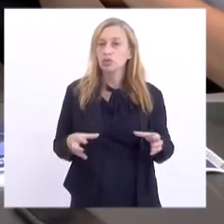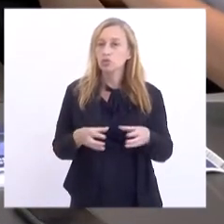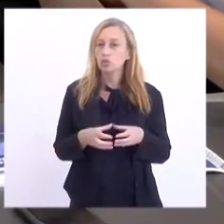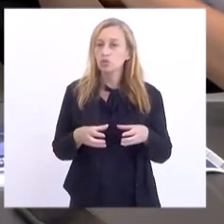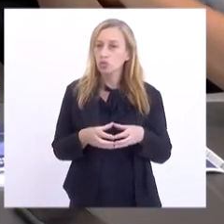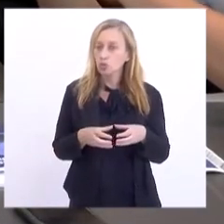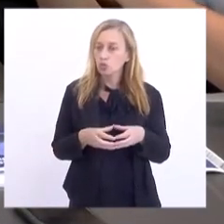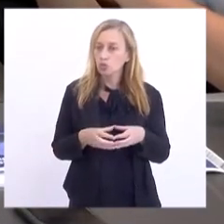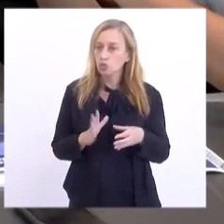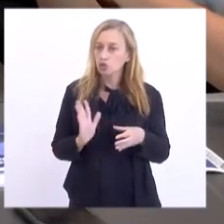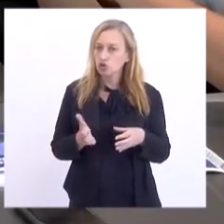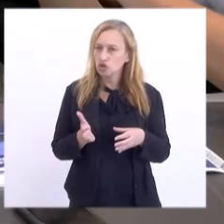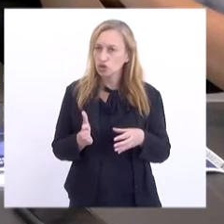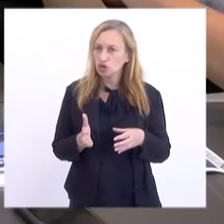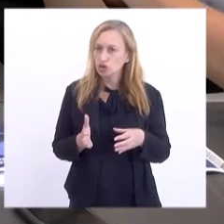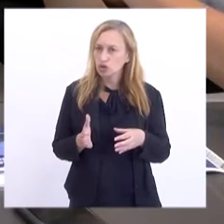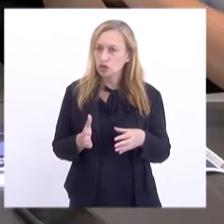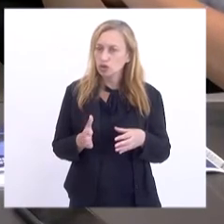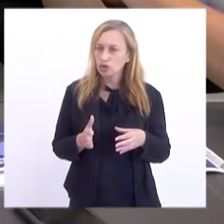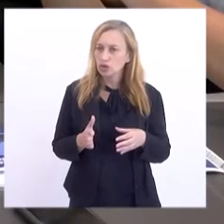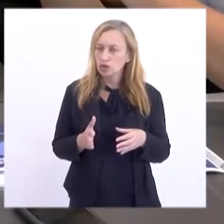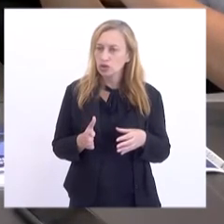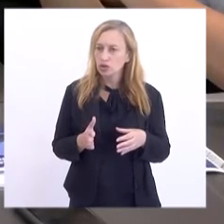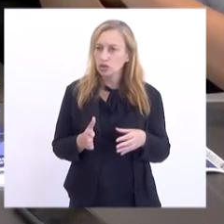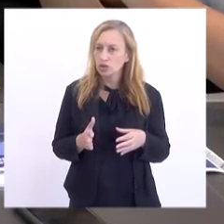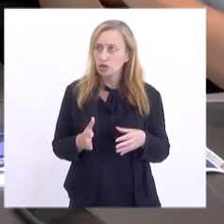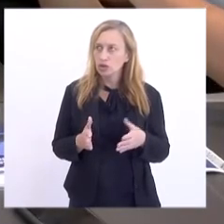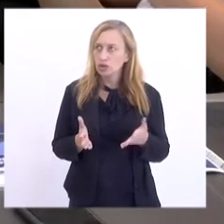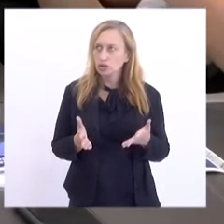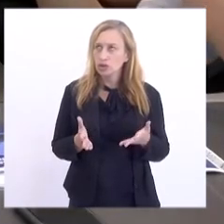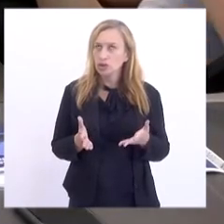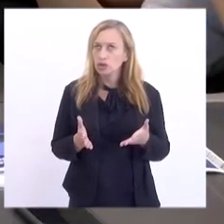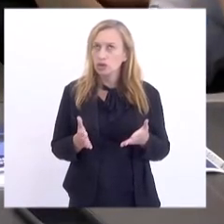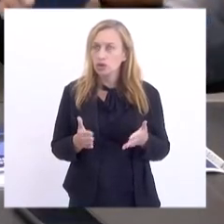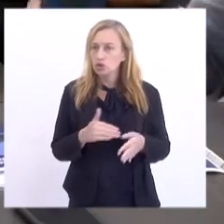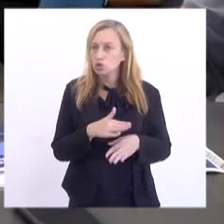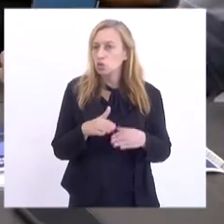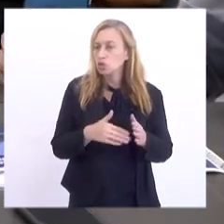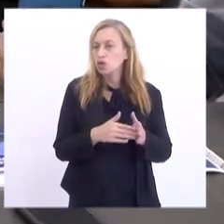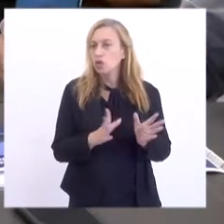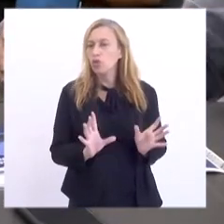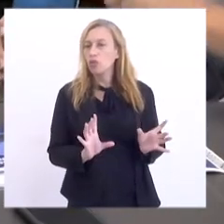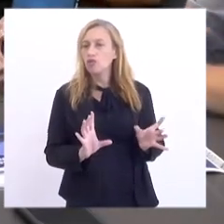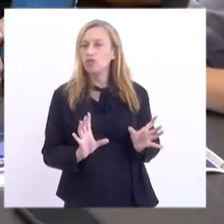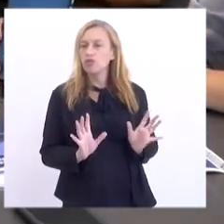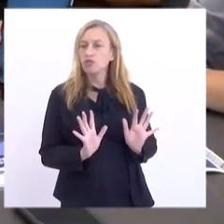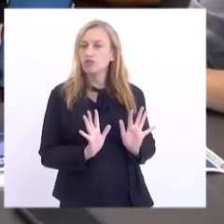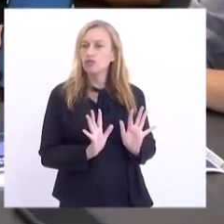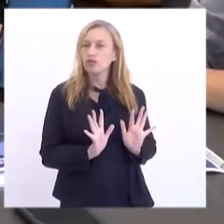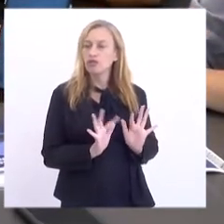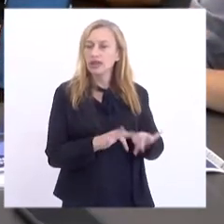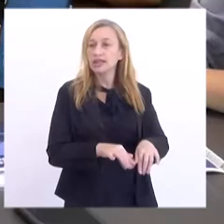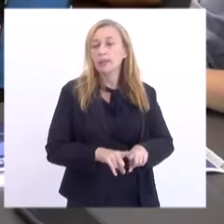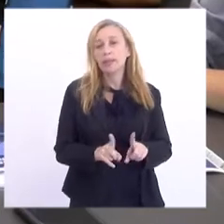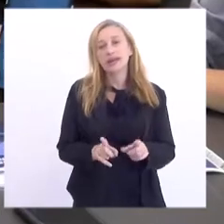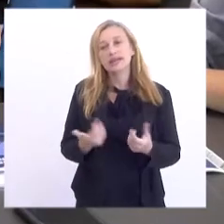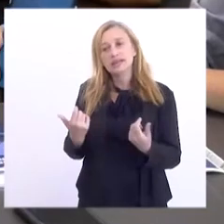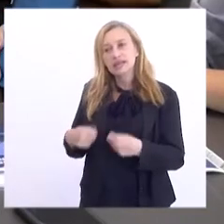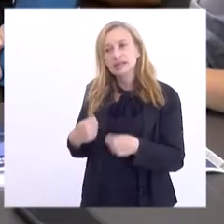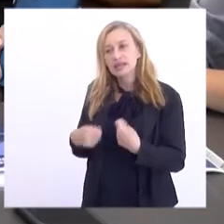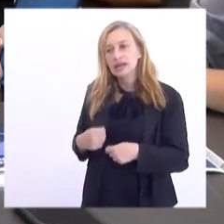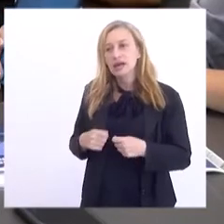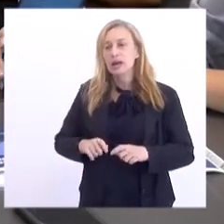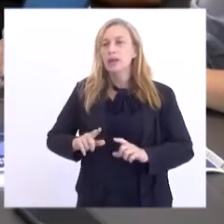com a equipe totalmente não aquela que nós desejávamos mas pelo menos suficiente e necessária